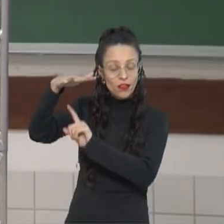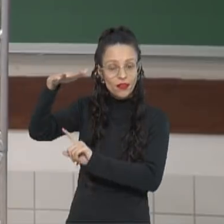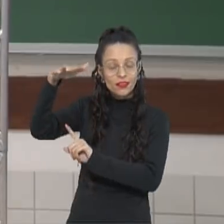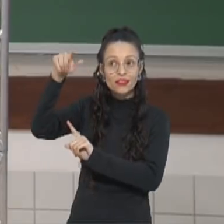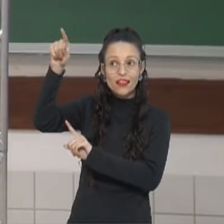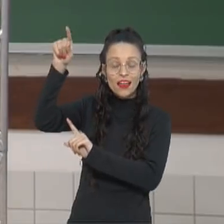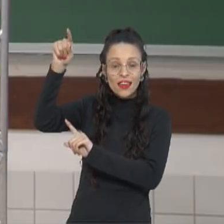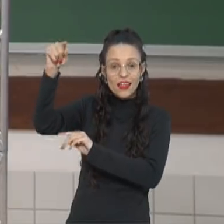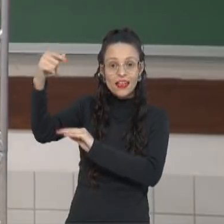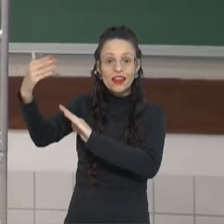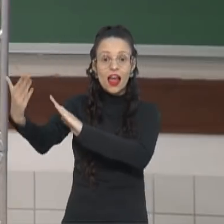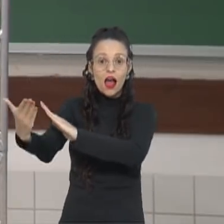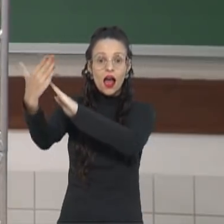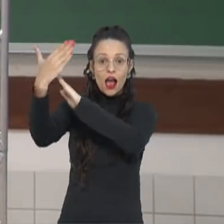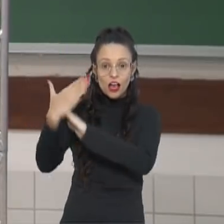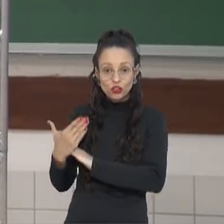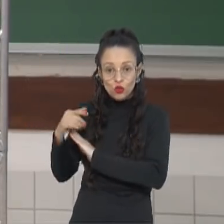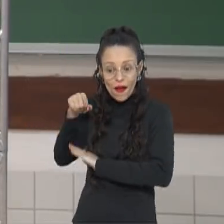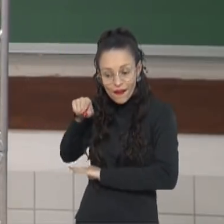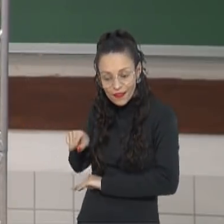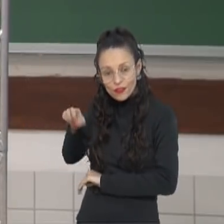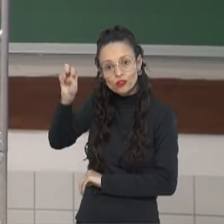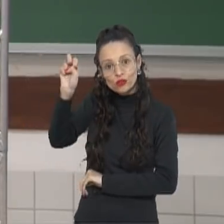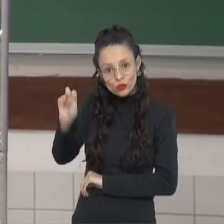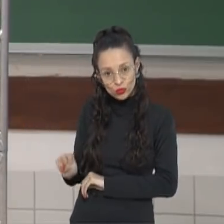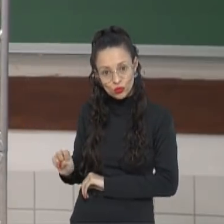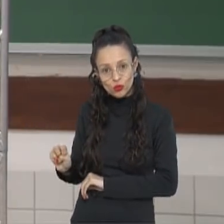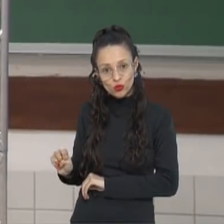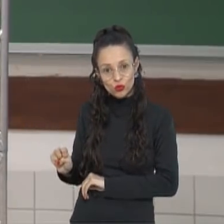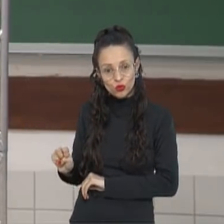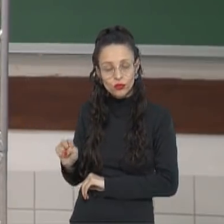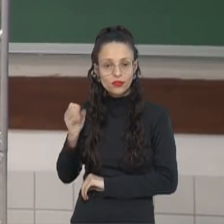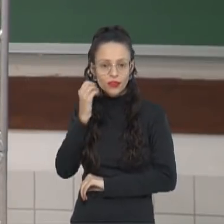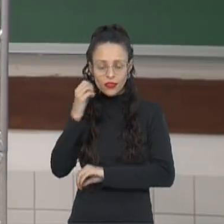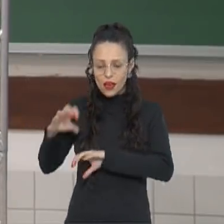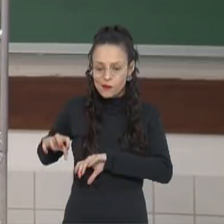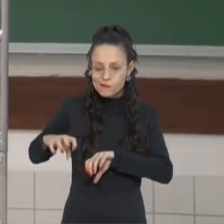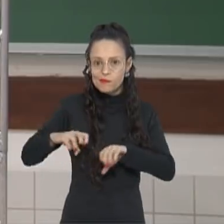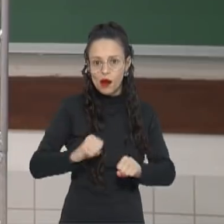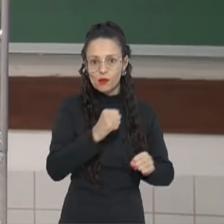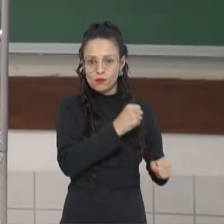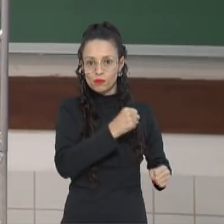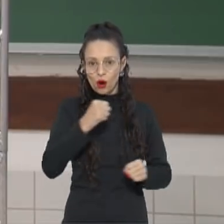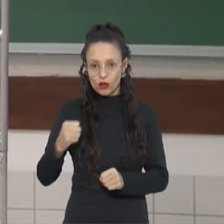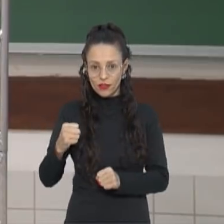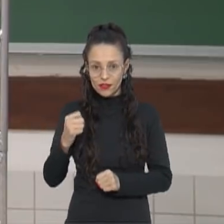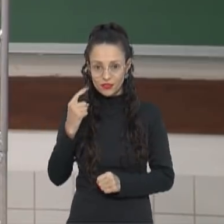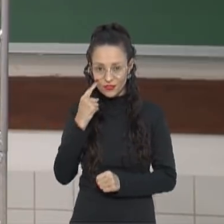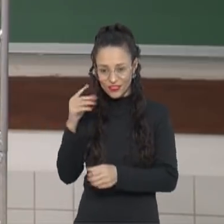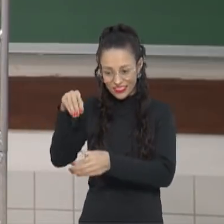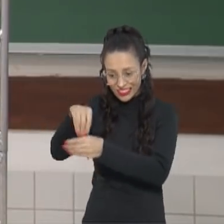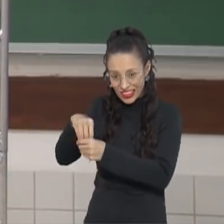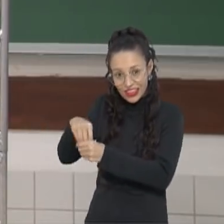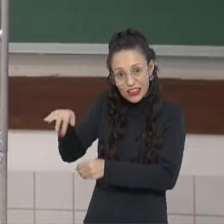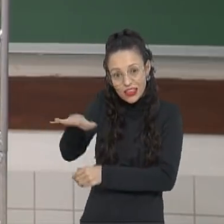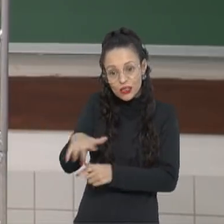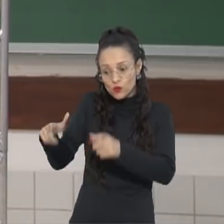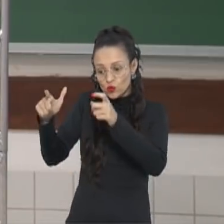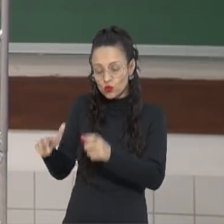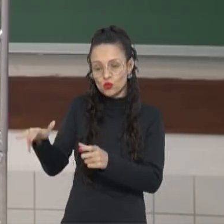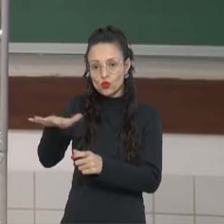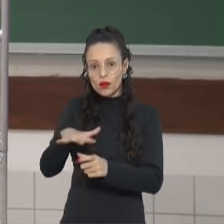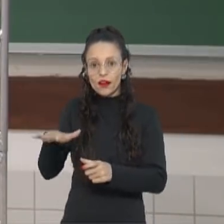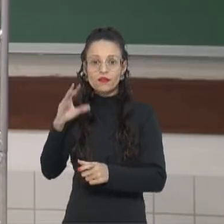um grupo de oposição do Sul a tentar tomar o poder. Então é uma disputa interna do Vietnã. A ideia